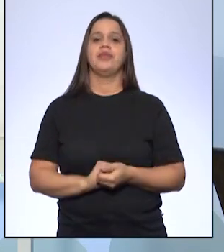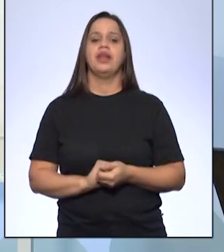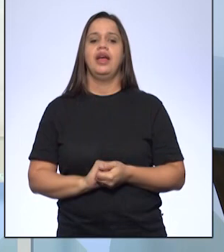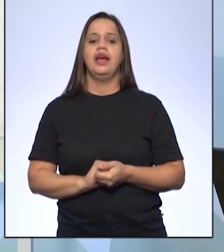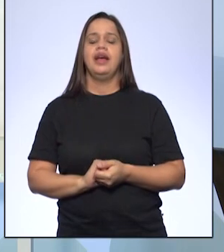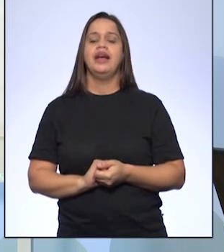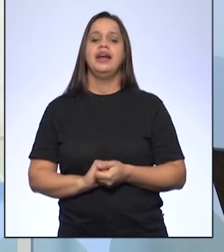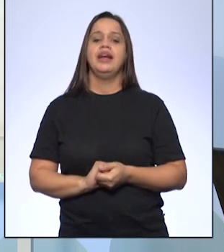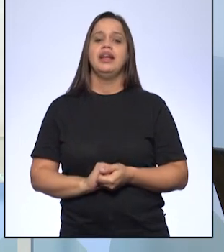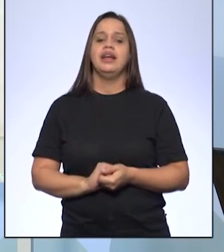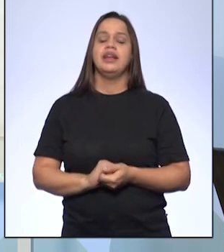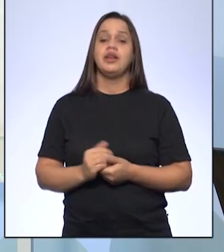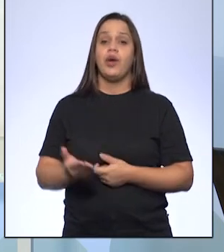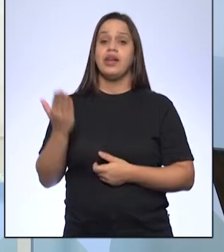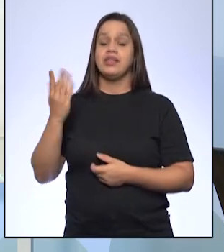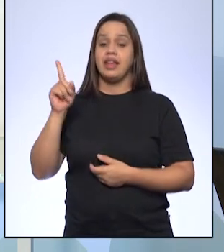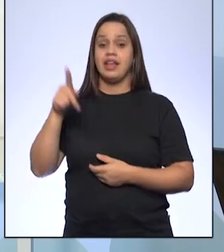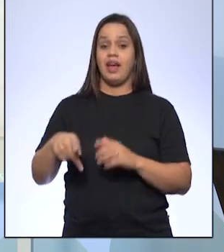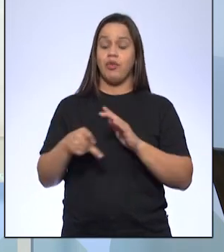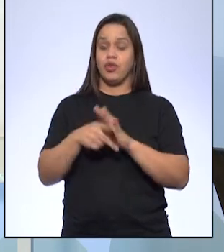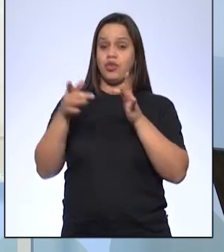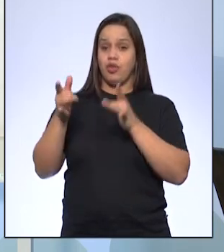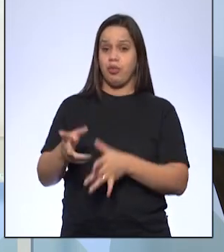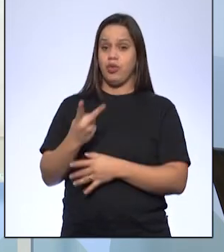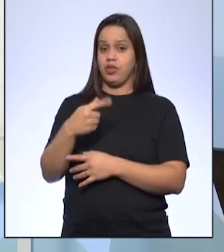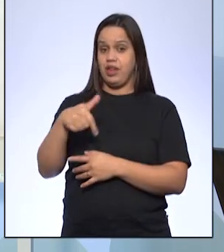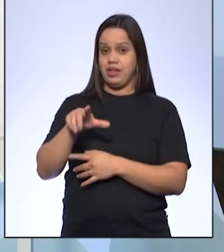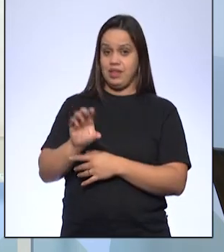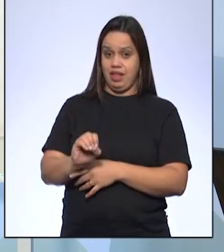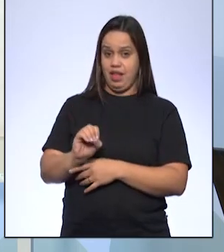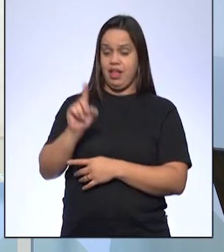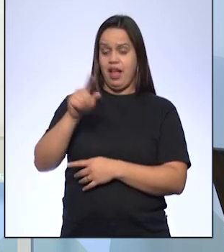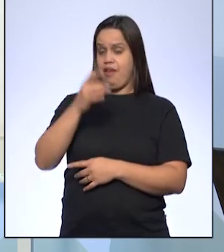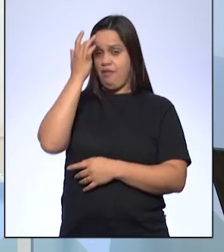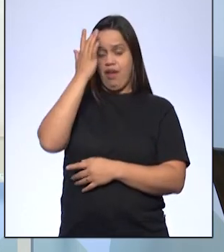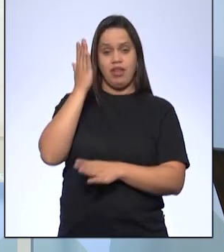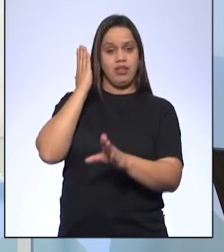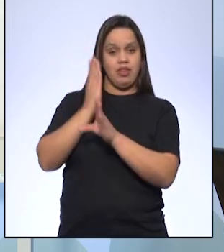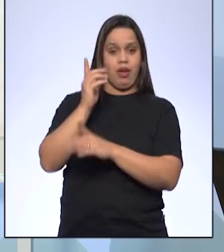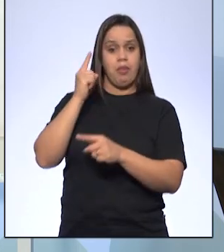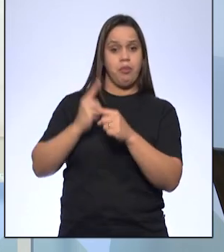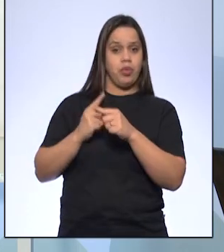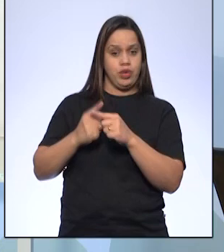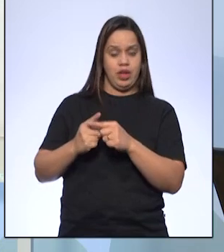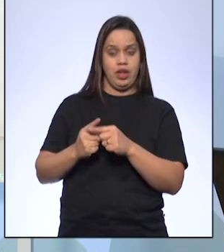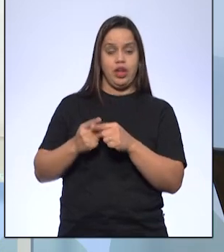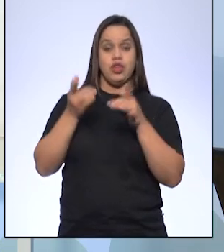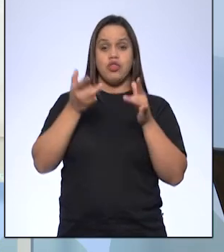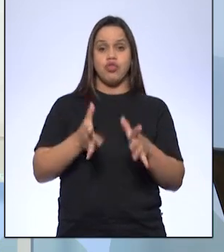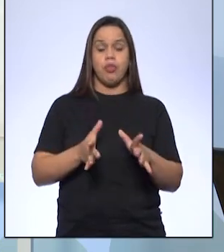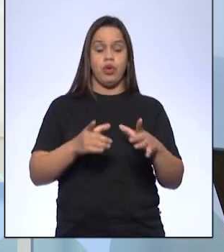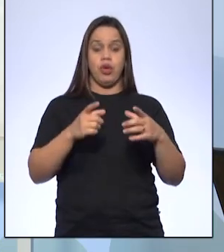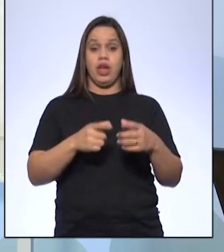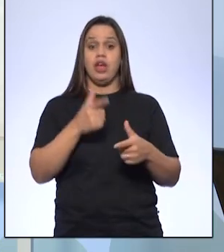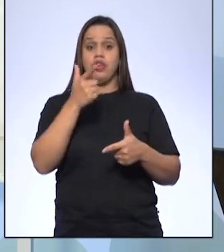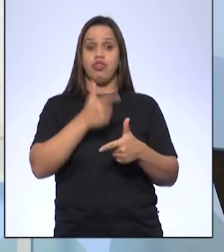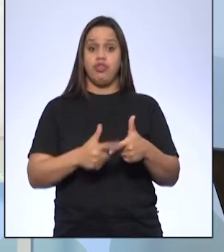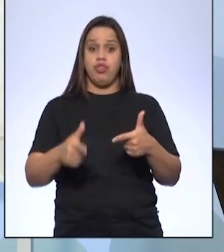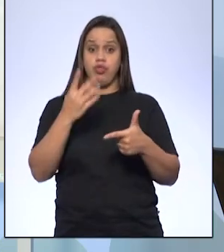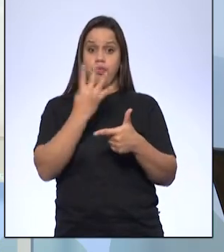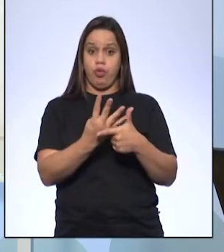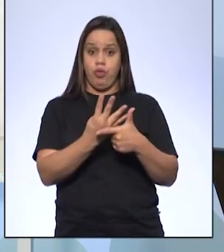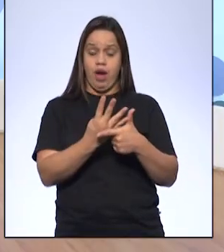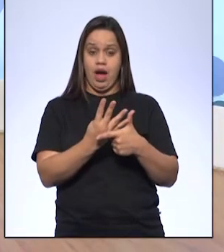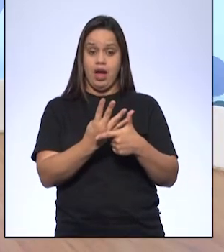que sobrou, que são os 270, é fácil de identificar. Porque sobraram três... partes de